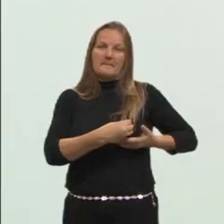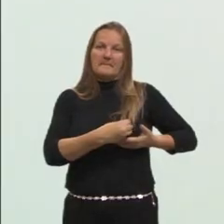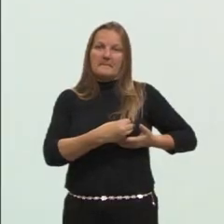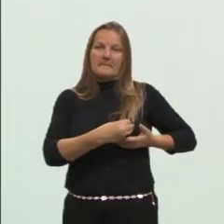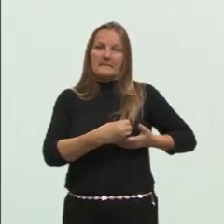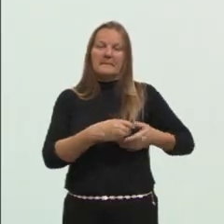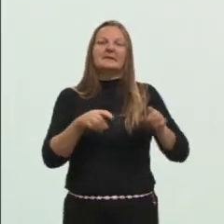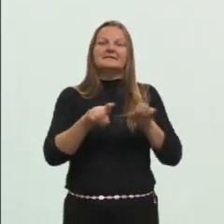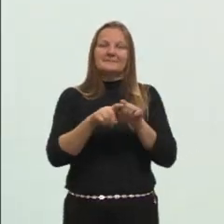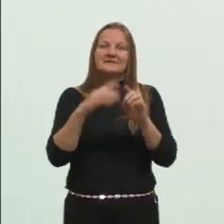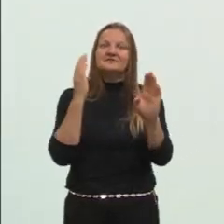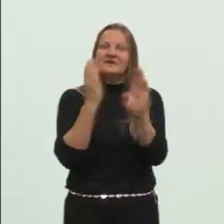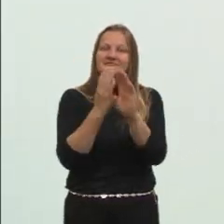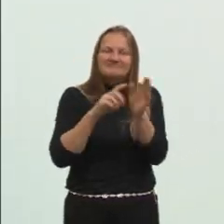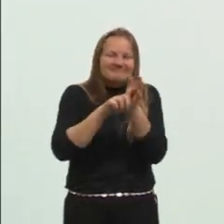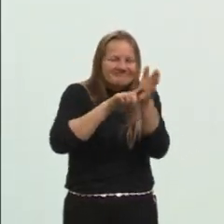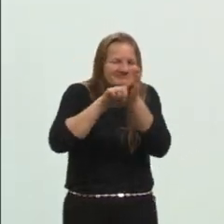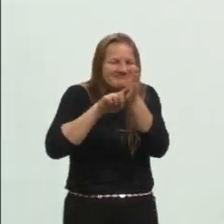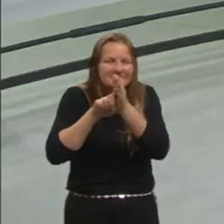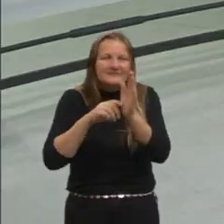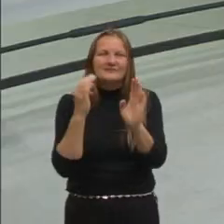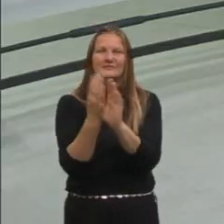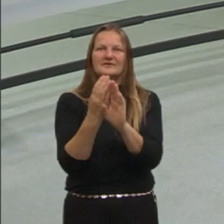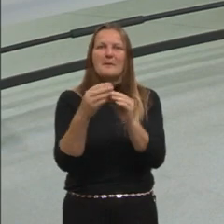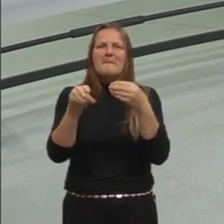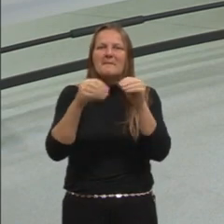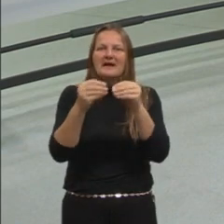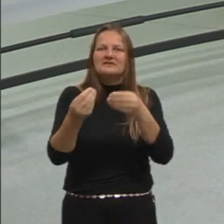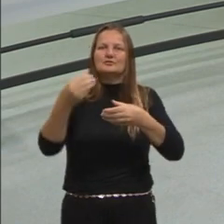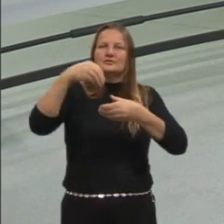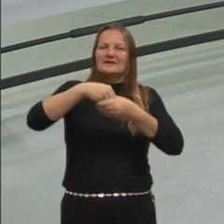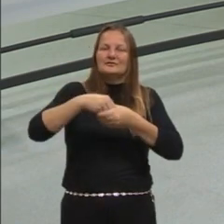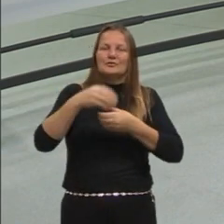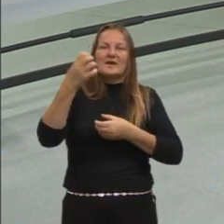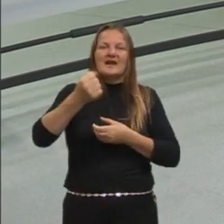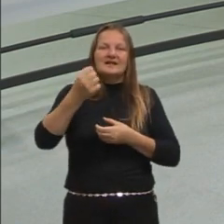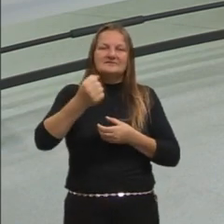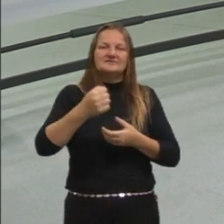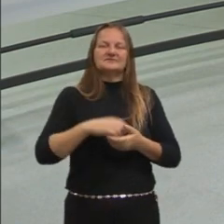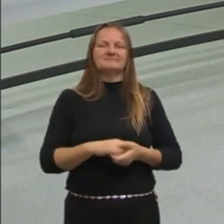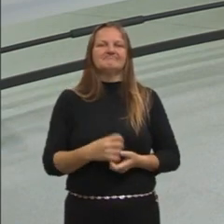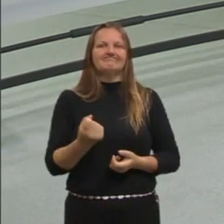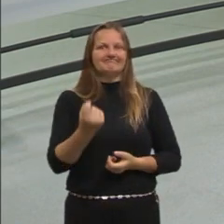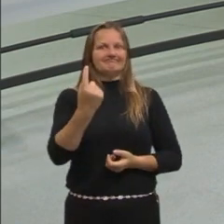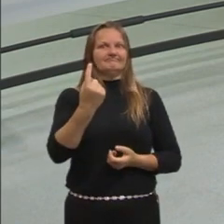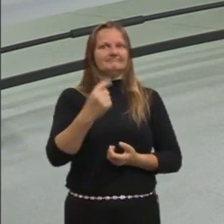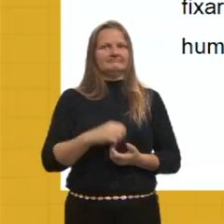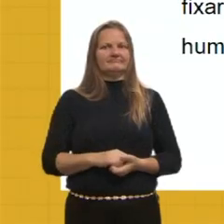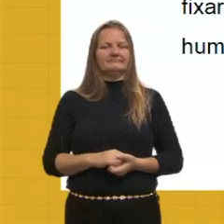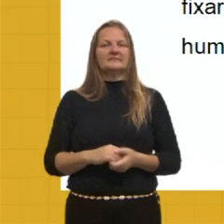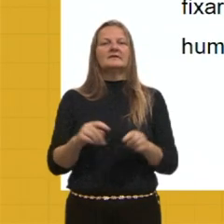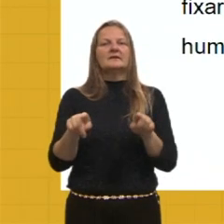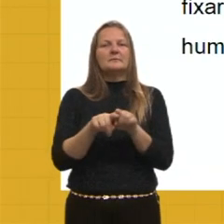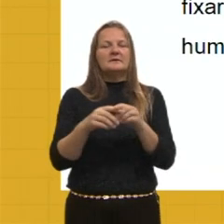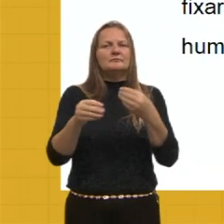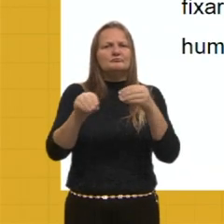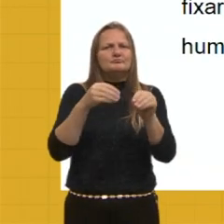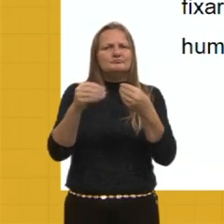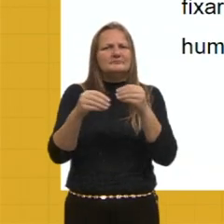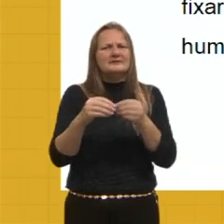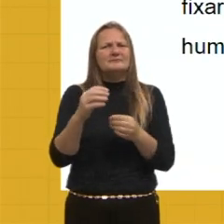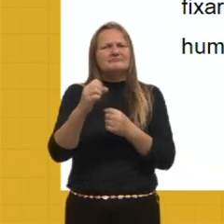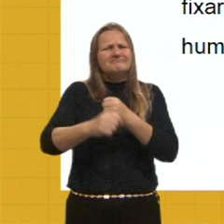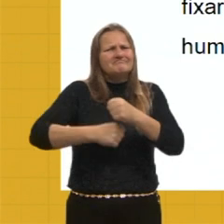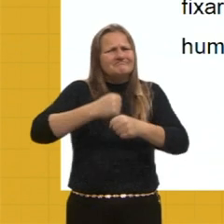encontrado né através de pesquisas e também esses microplásticos eles ficam durante muito tempo